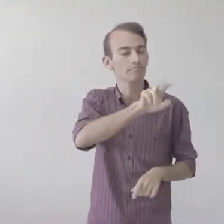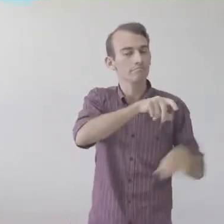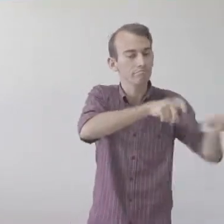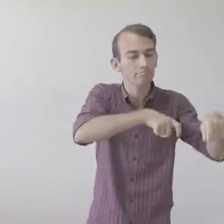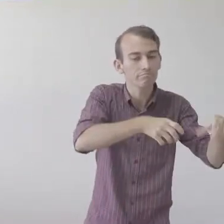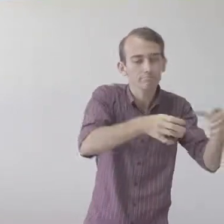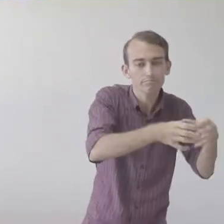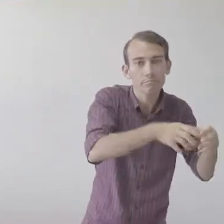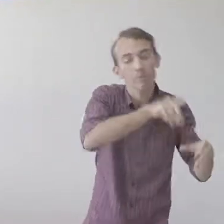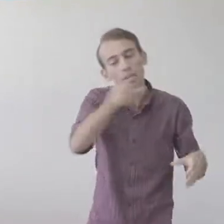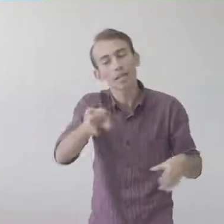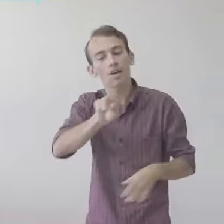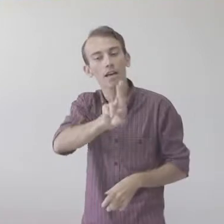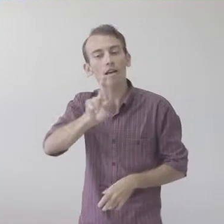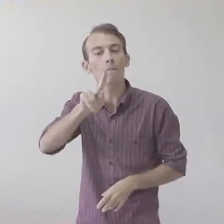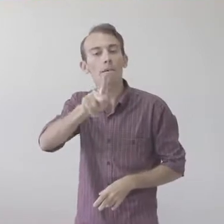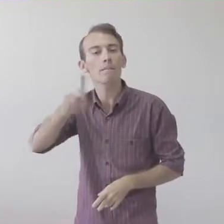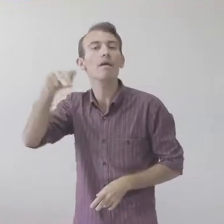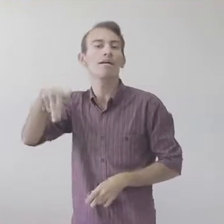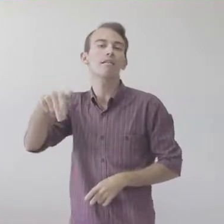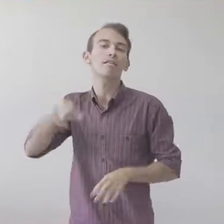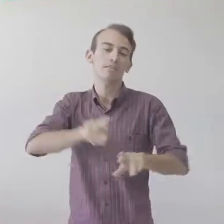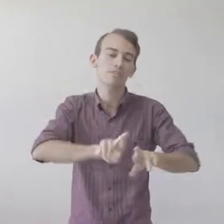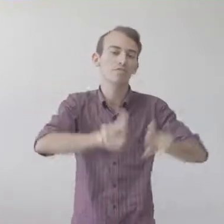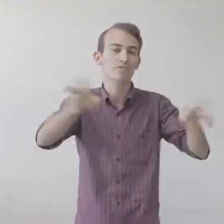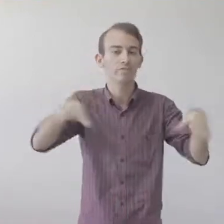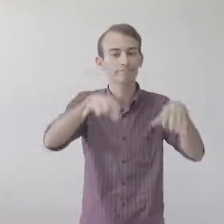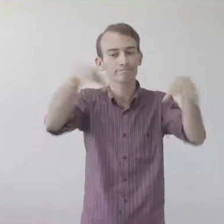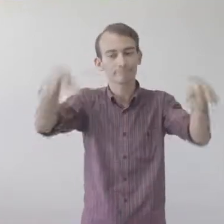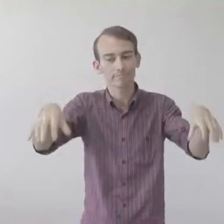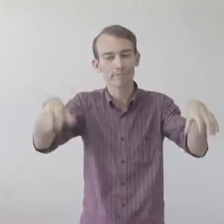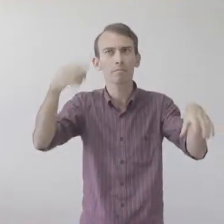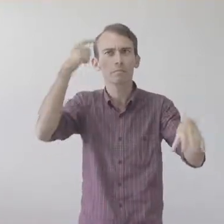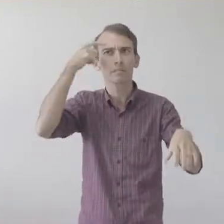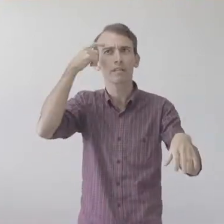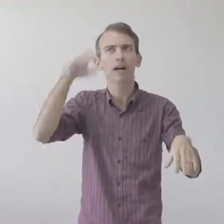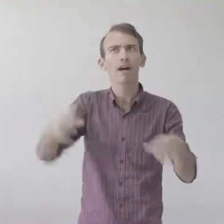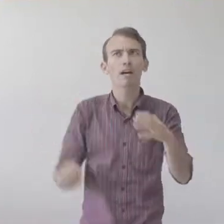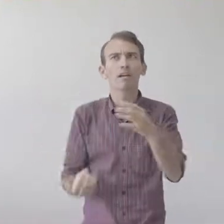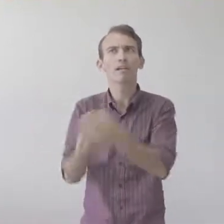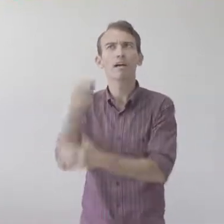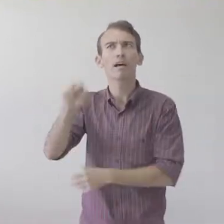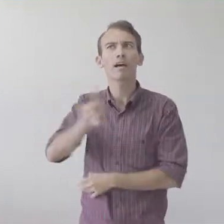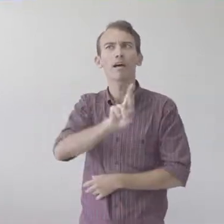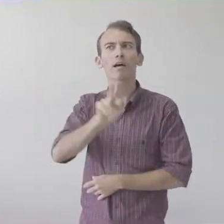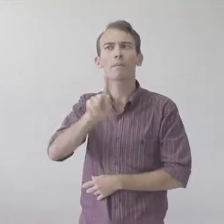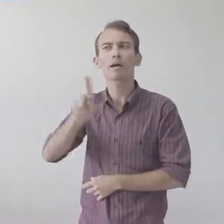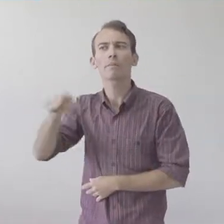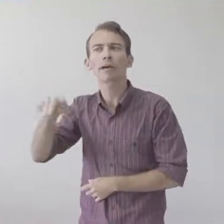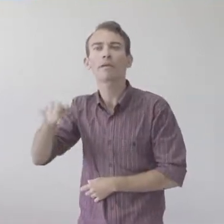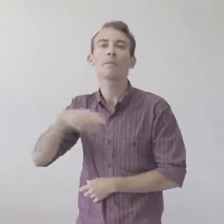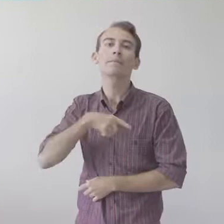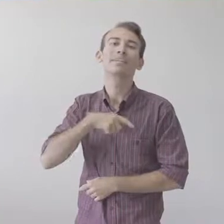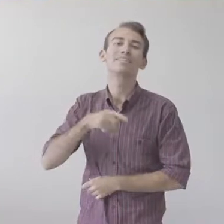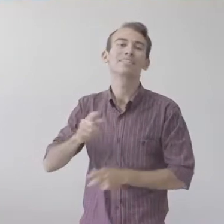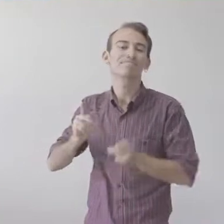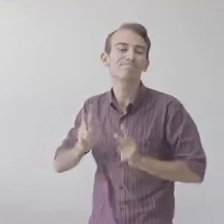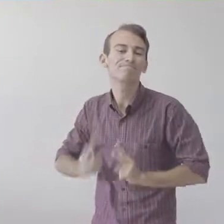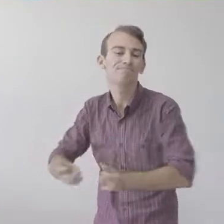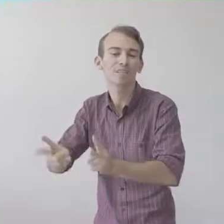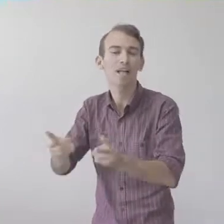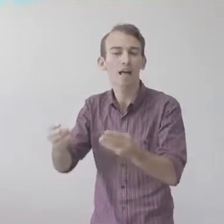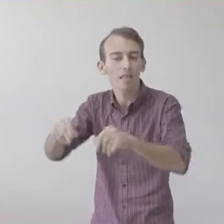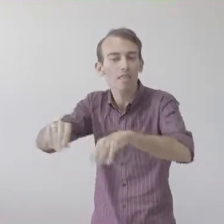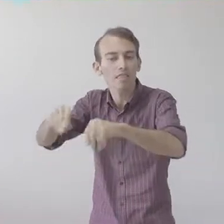propósito maior que o proprietário quando toma decisão em criar essa reserva é ele manter toda a integridade dessa